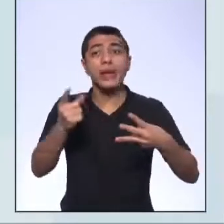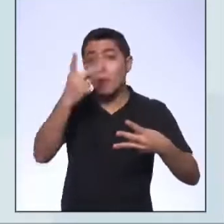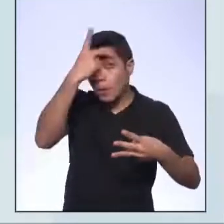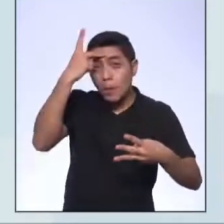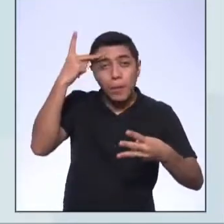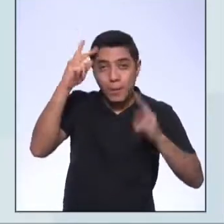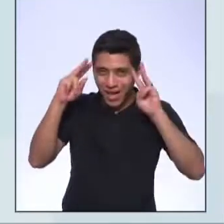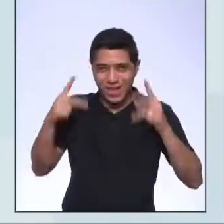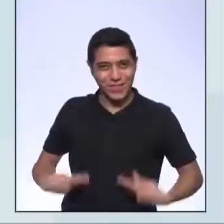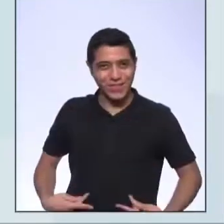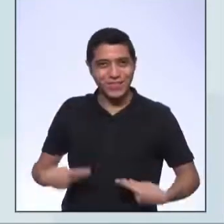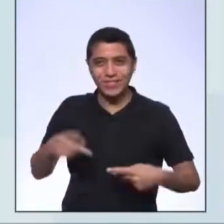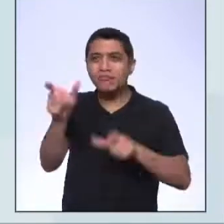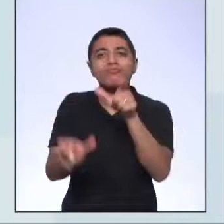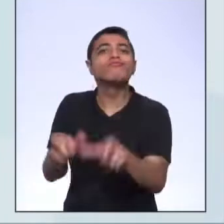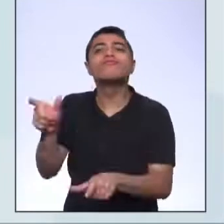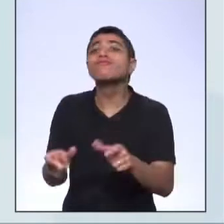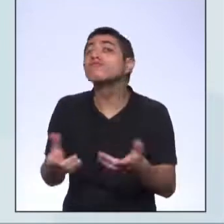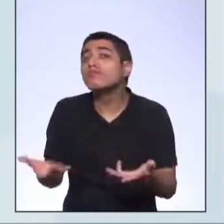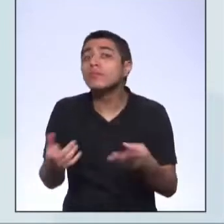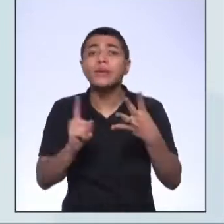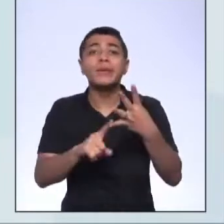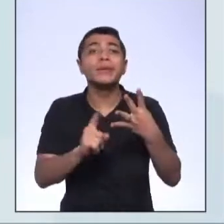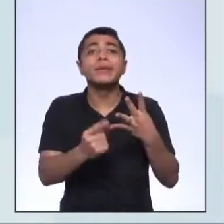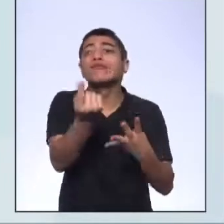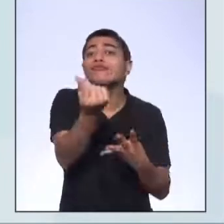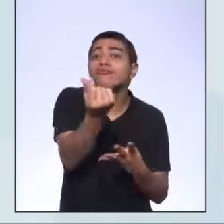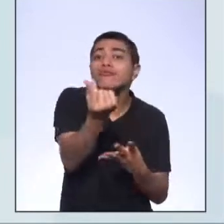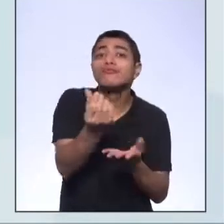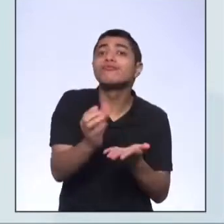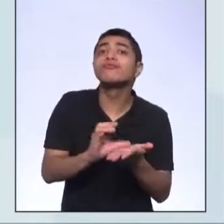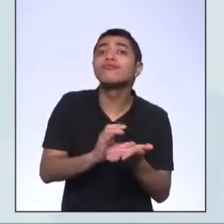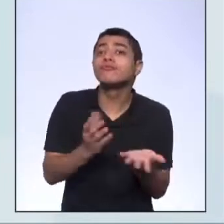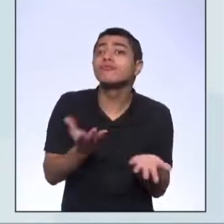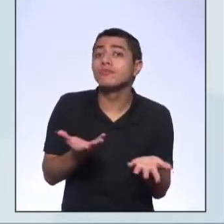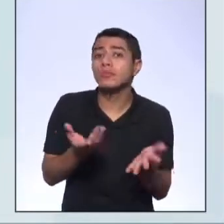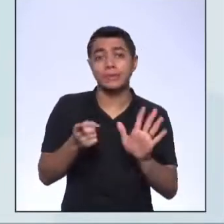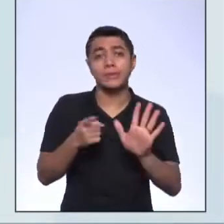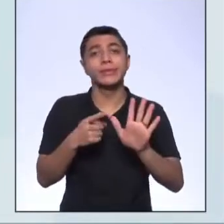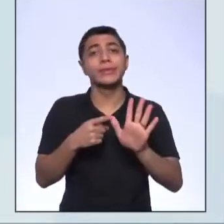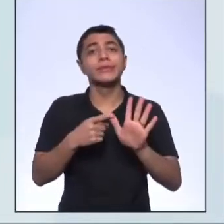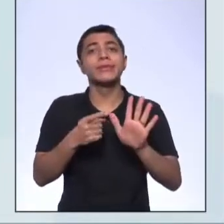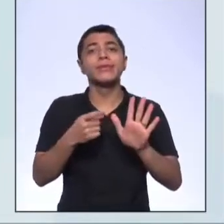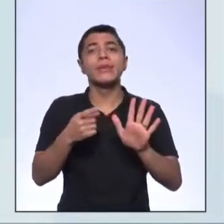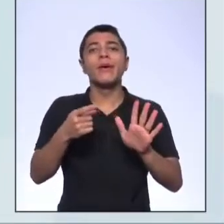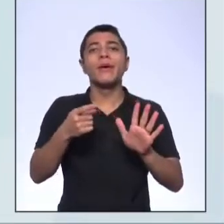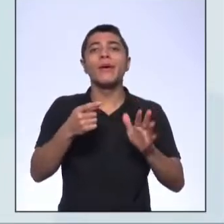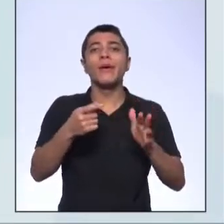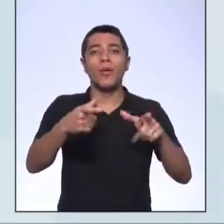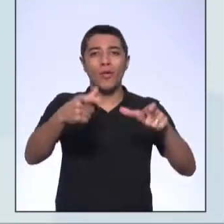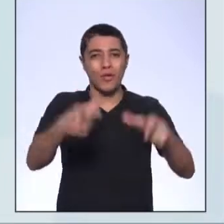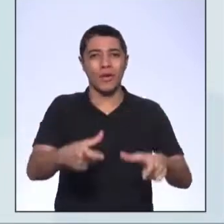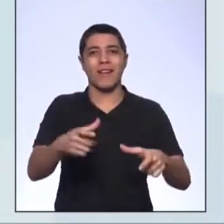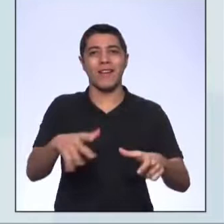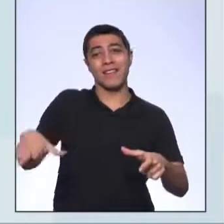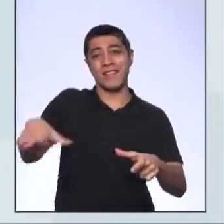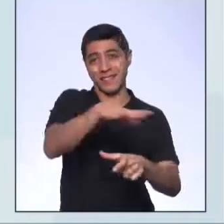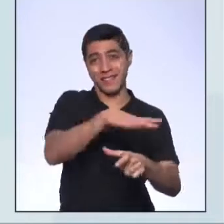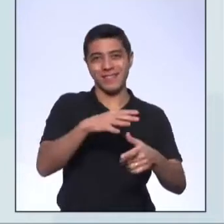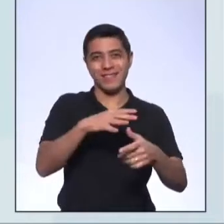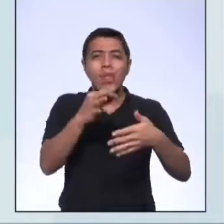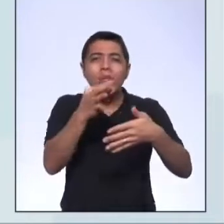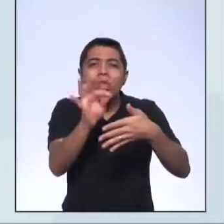feito os locais dos espaços que você vai estar utilizando enfim como pensa em desses elementos todos que vocês precisam para execução destes